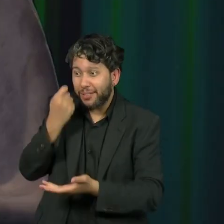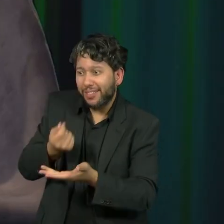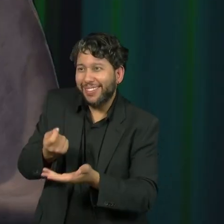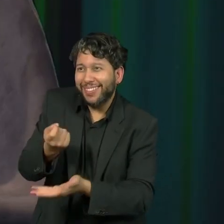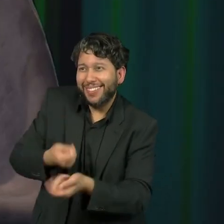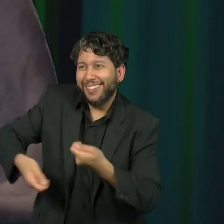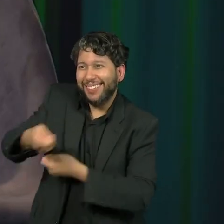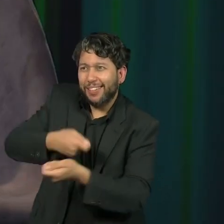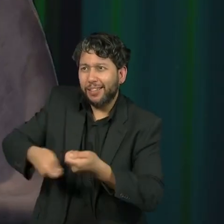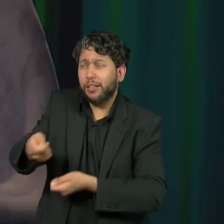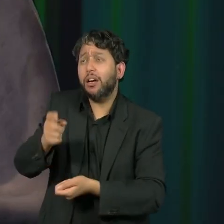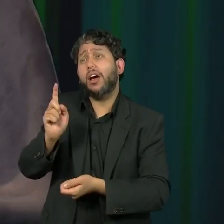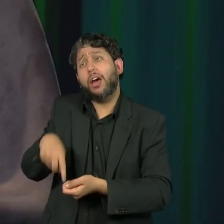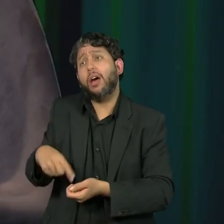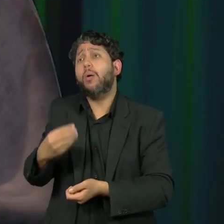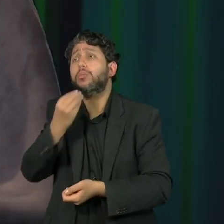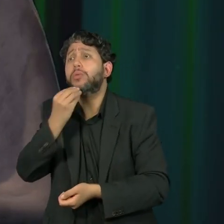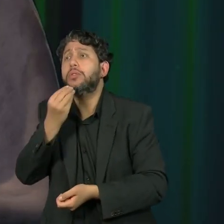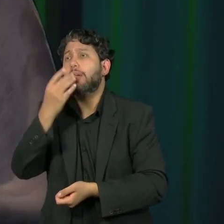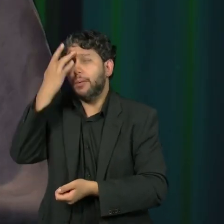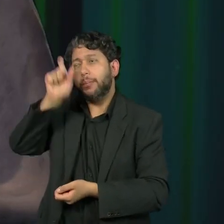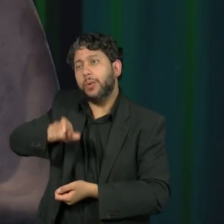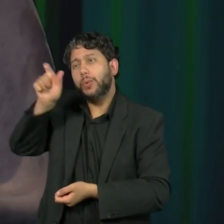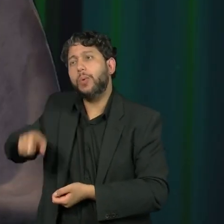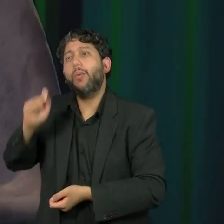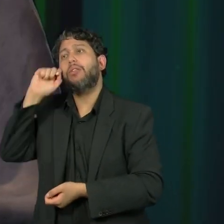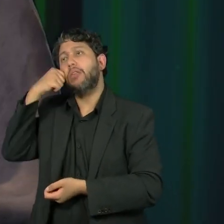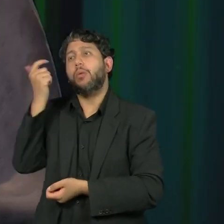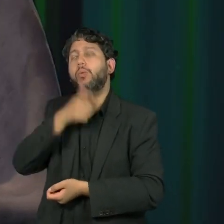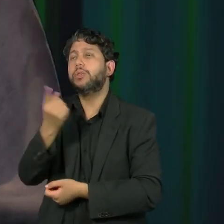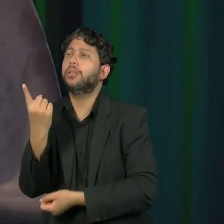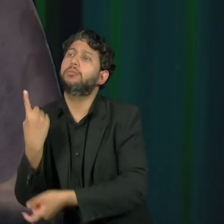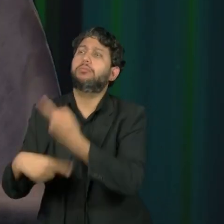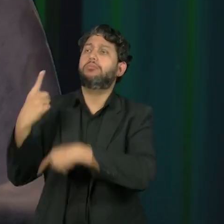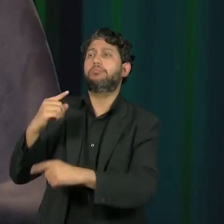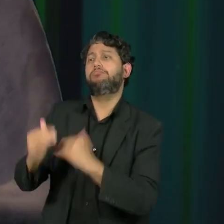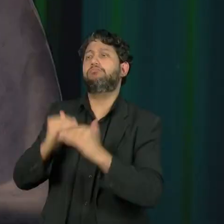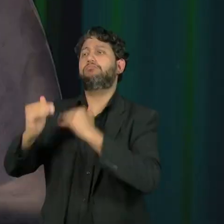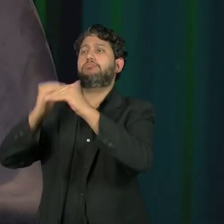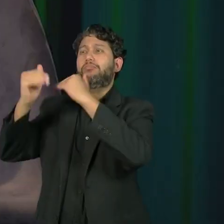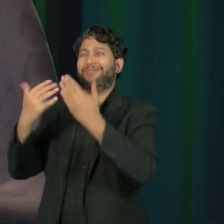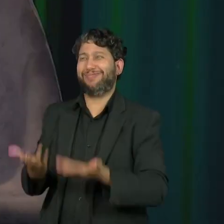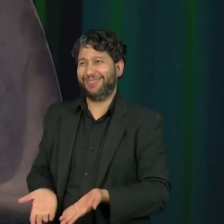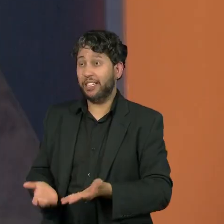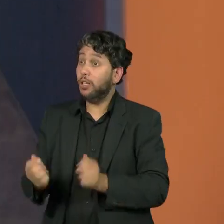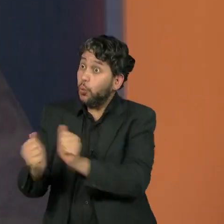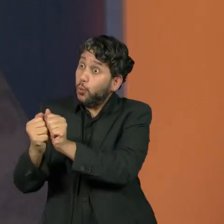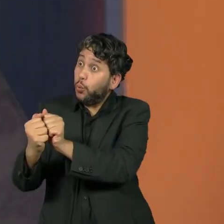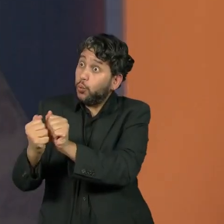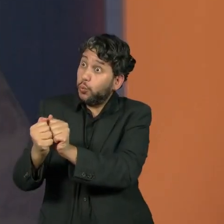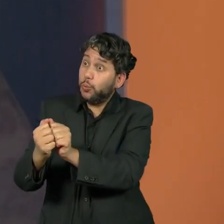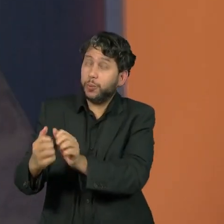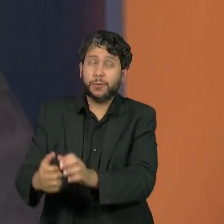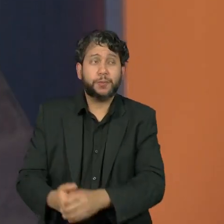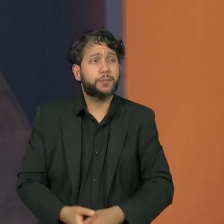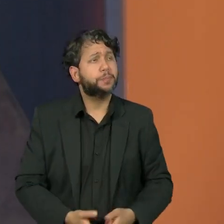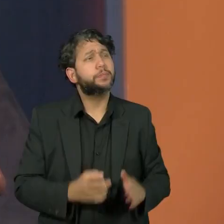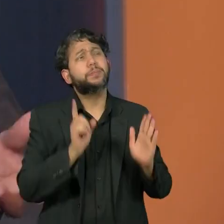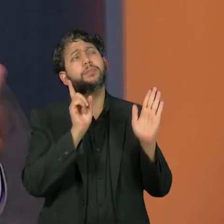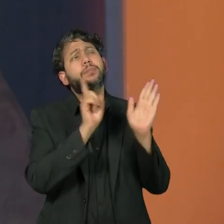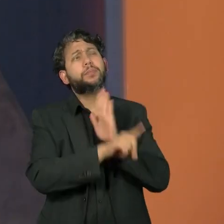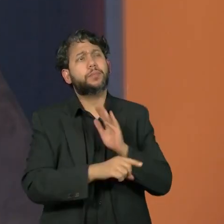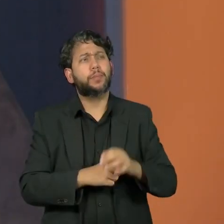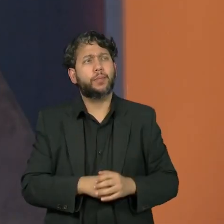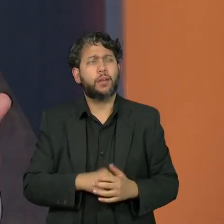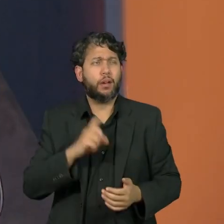melhores ferramentas para que a comunidade negra continue crescendo cada vez mais e junta. Olha, a gente